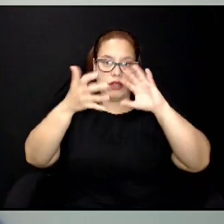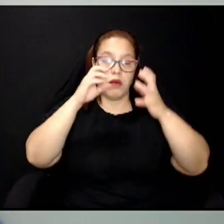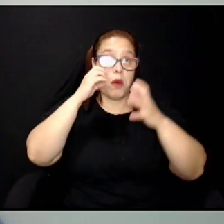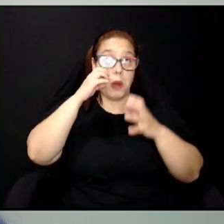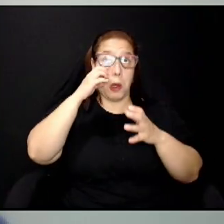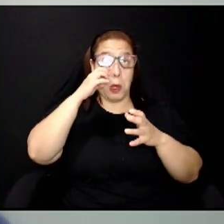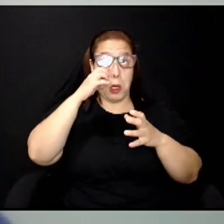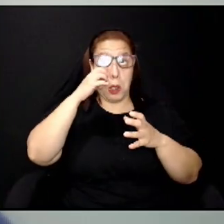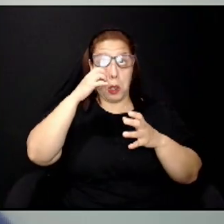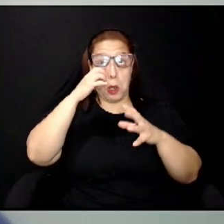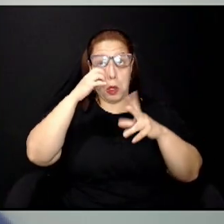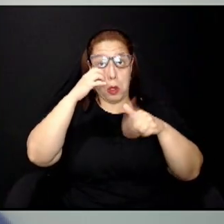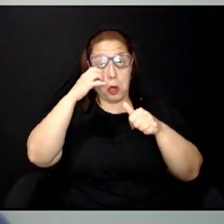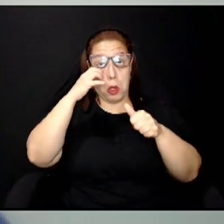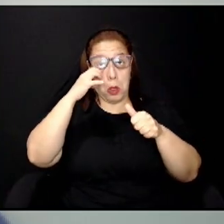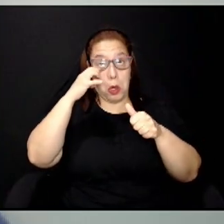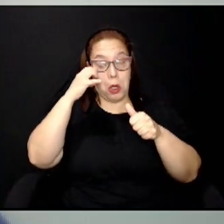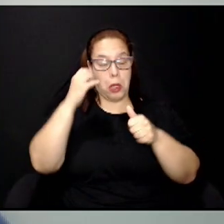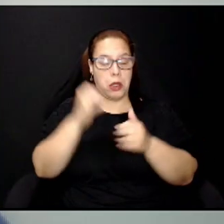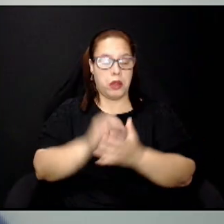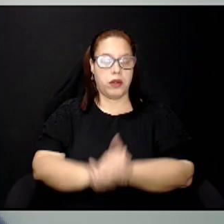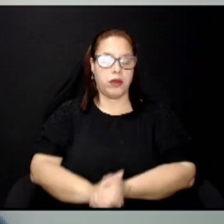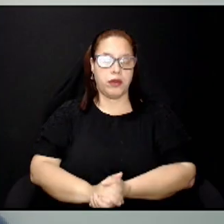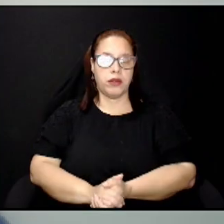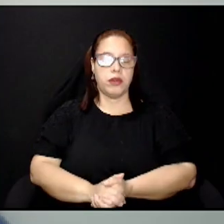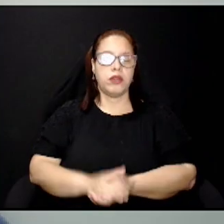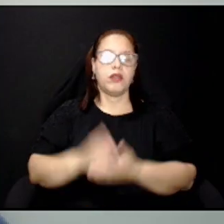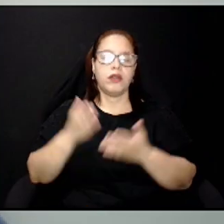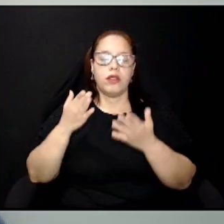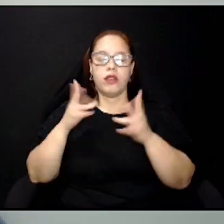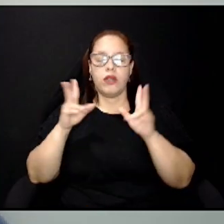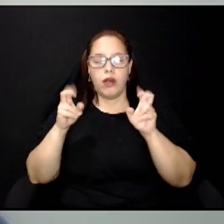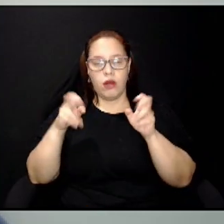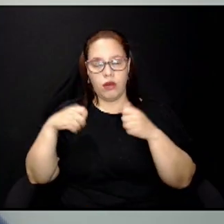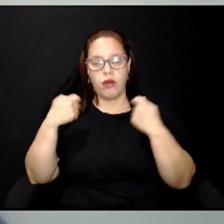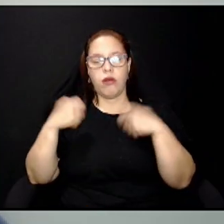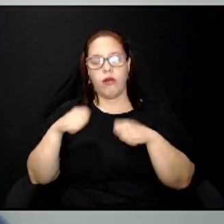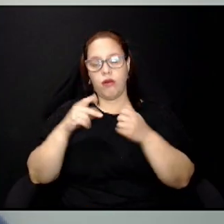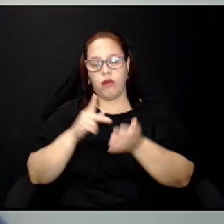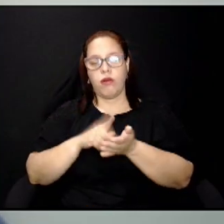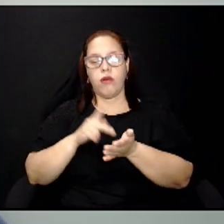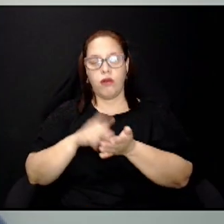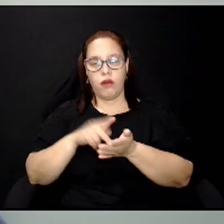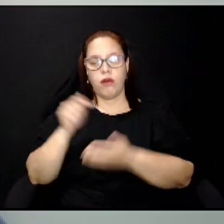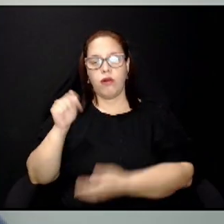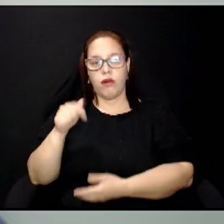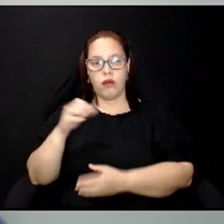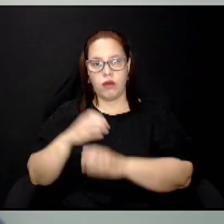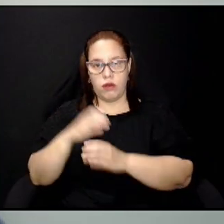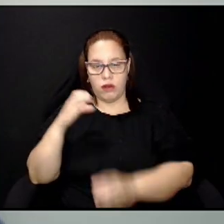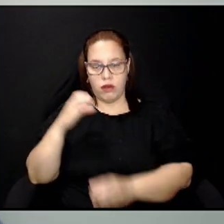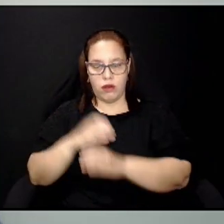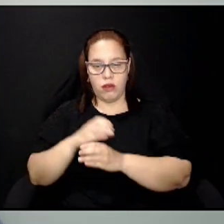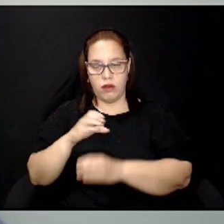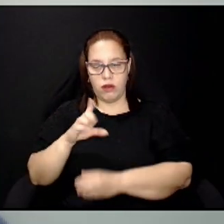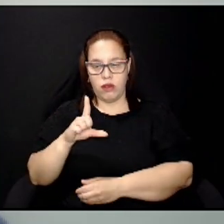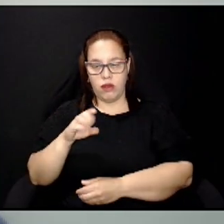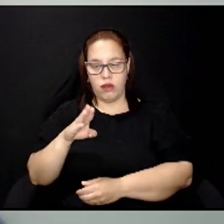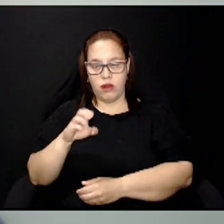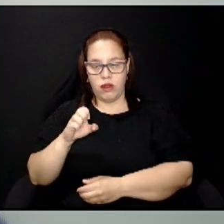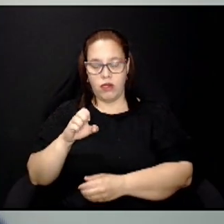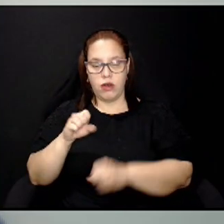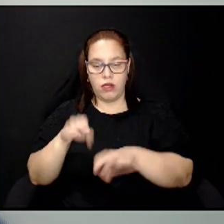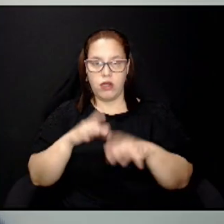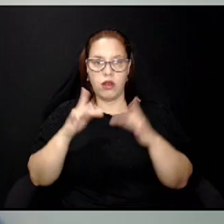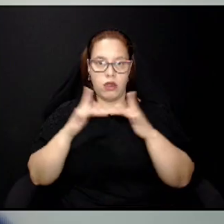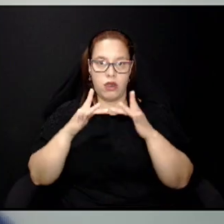todas, que isso é um assunto para lá de necessário, e a gente aqui no LabEduc fica à disposição. Se quiserem entrar em contato com a